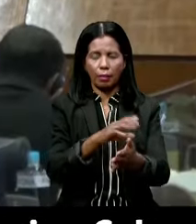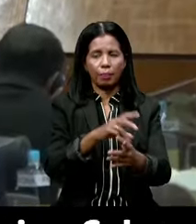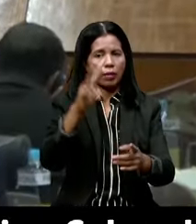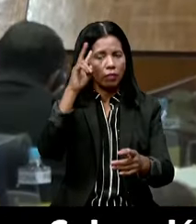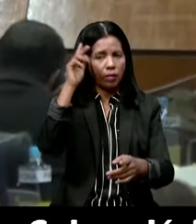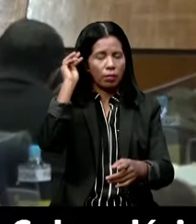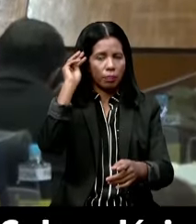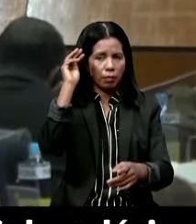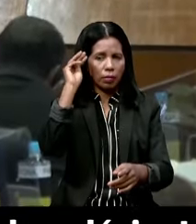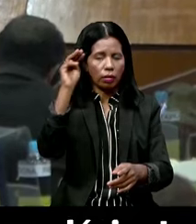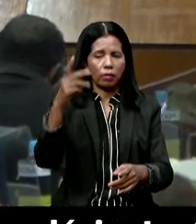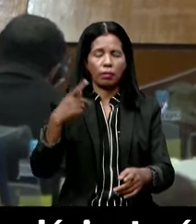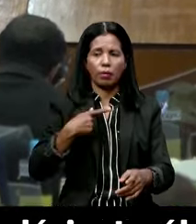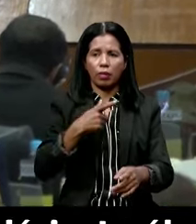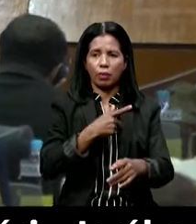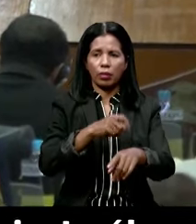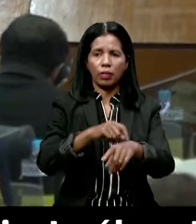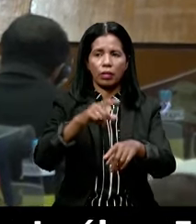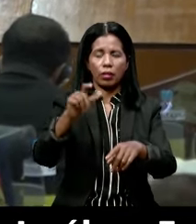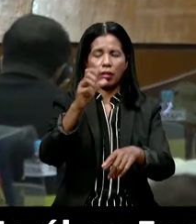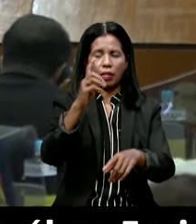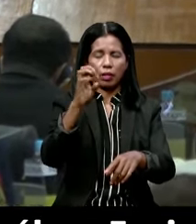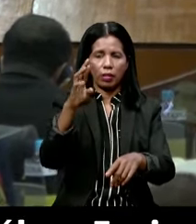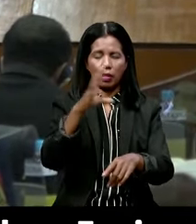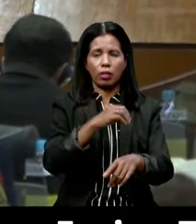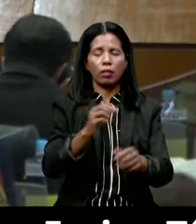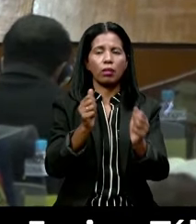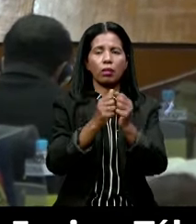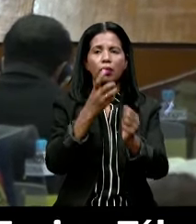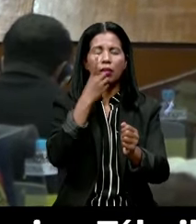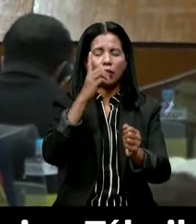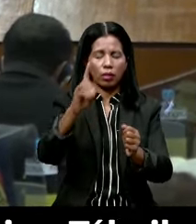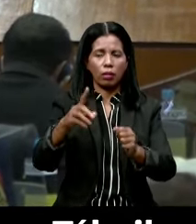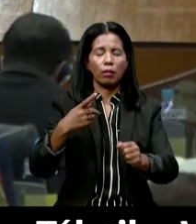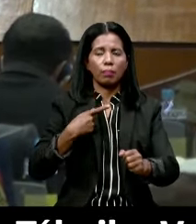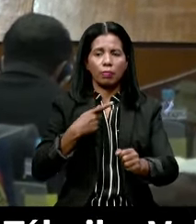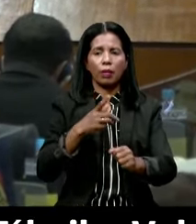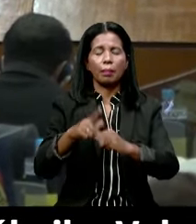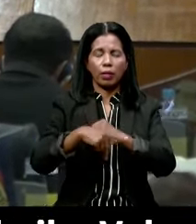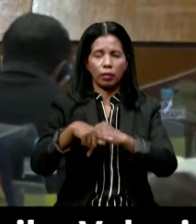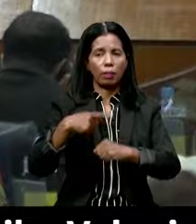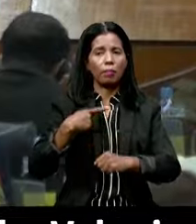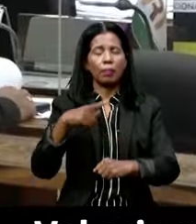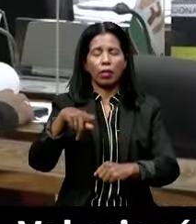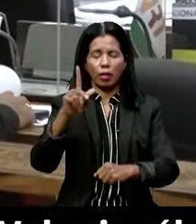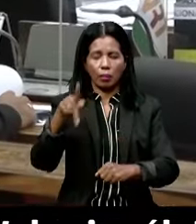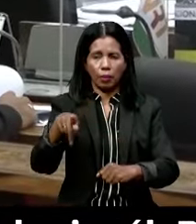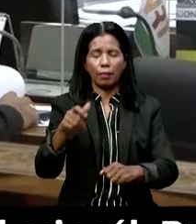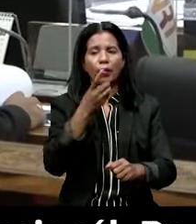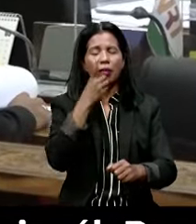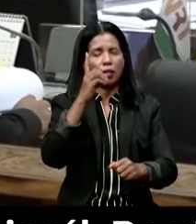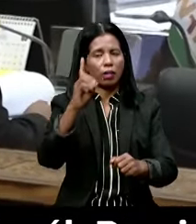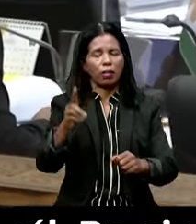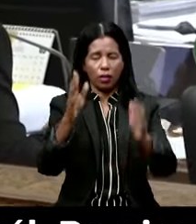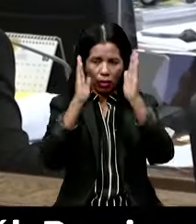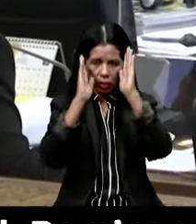vice-ministro assunto parlamentar Adérito Hugo rejeita a declaração bancada pelo PN, tamba tuir Adérito, declaração refere,